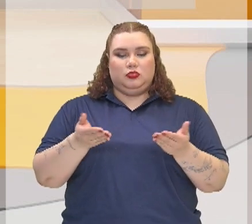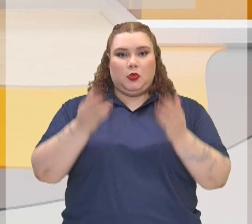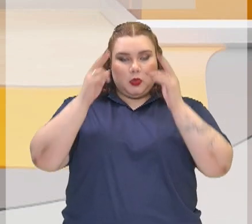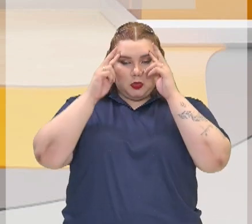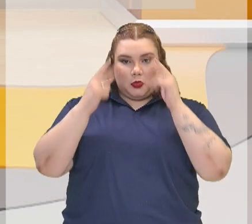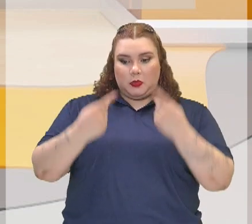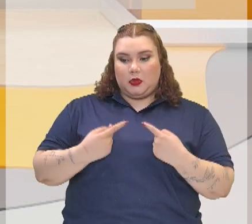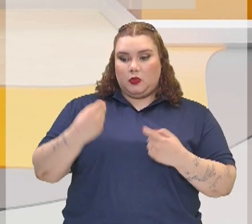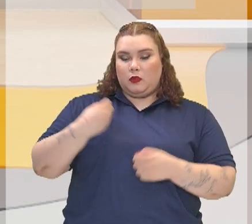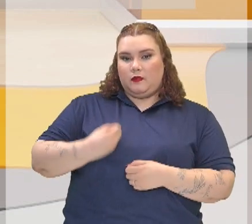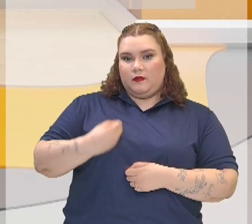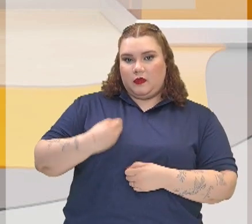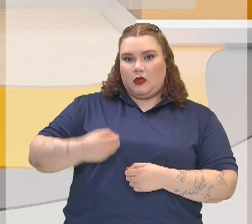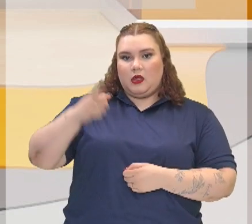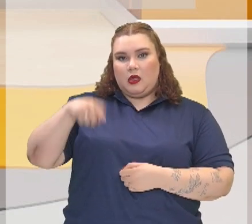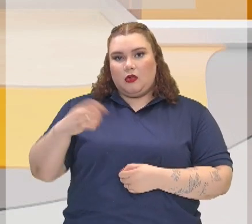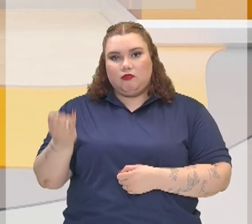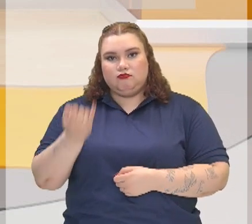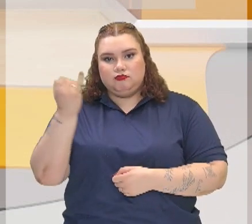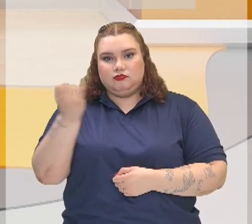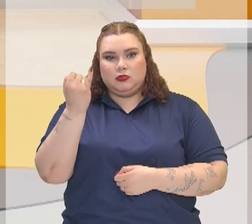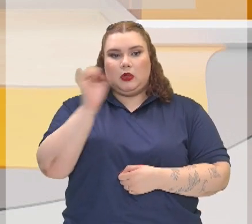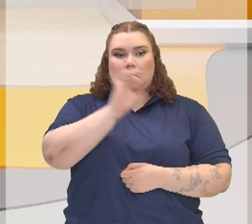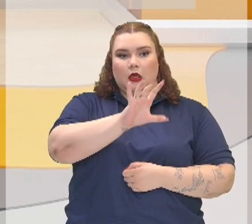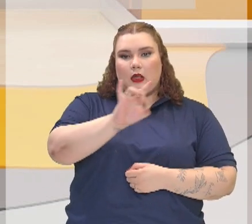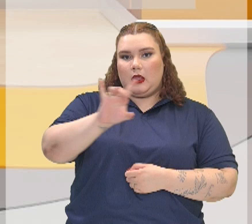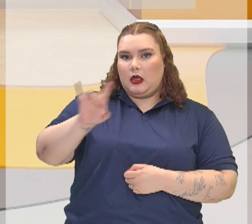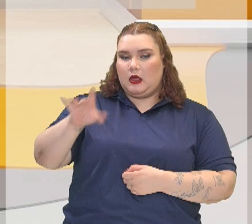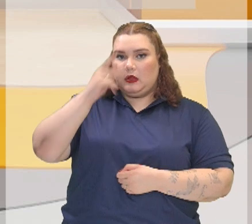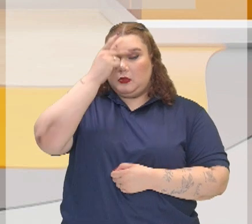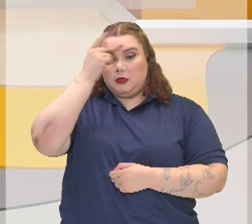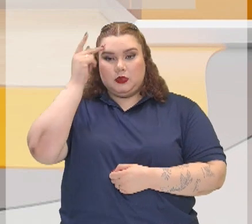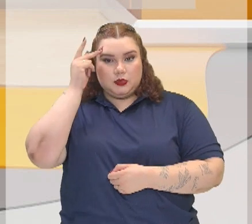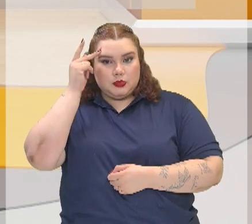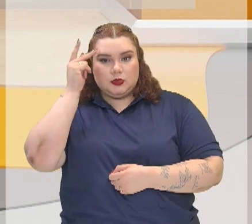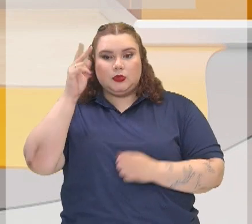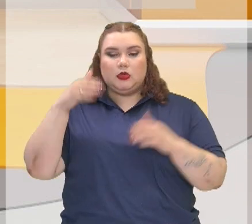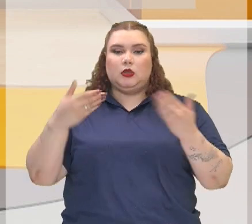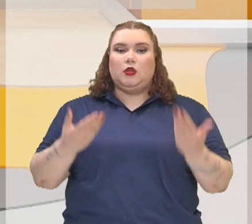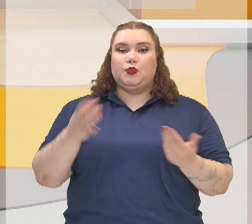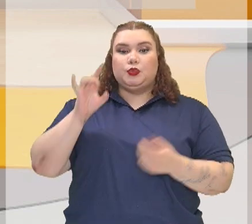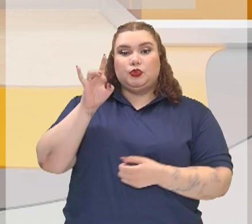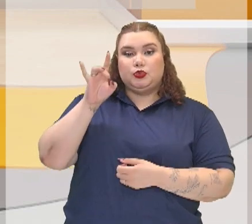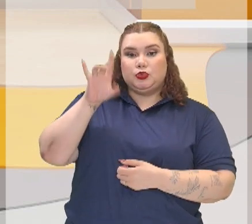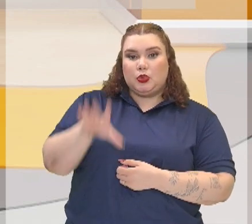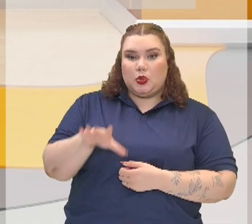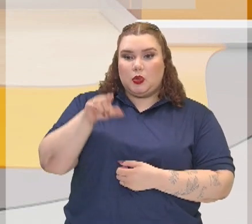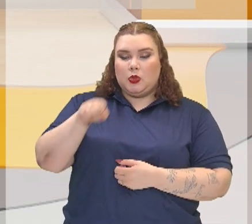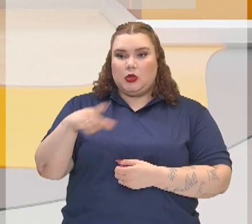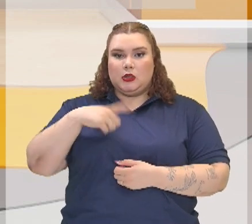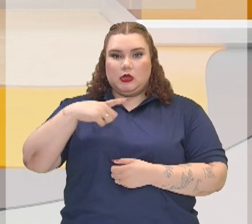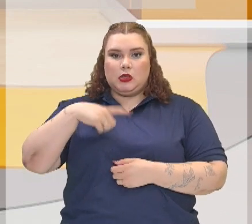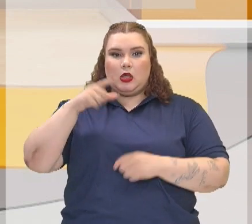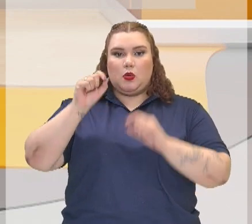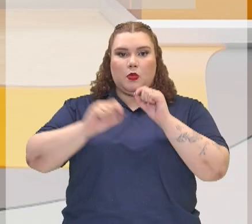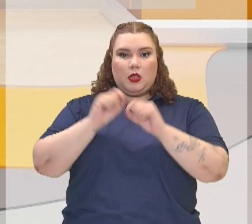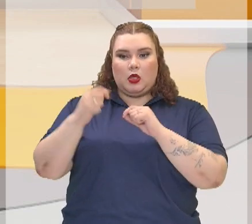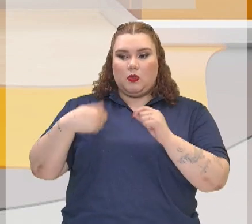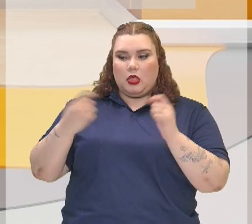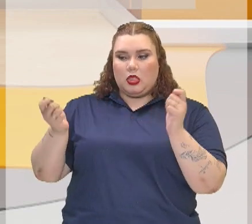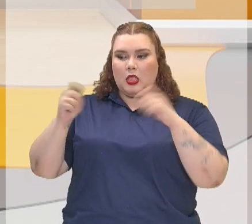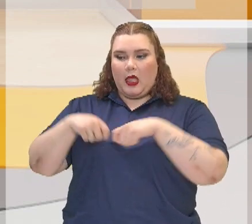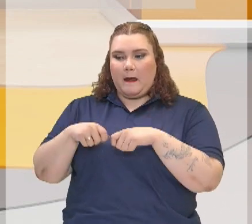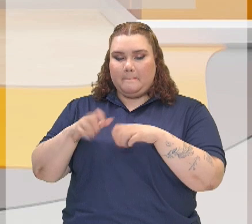o que é importante para cada pessoa. Então, não somente aquilo que existe no material, que eu posso